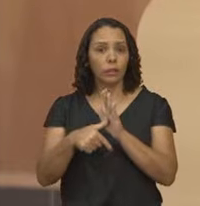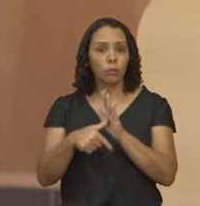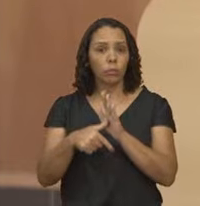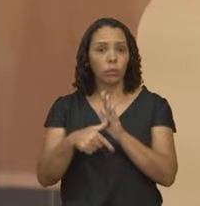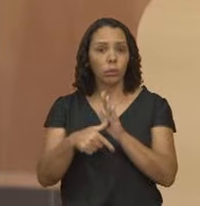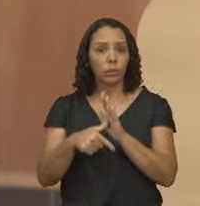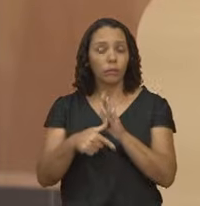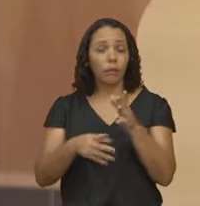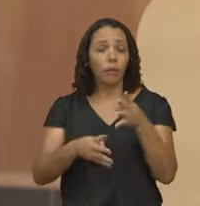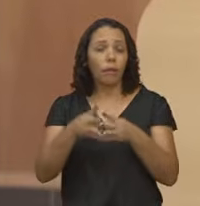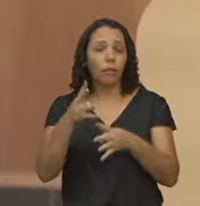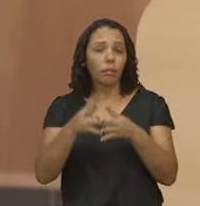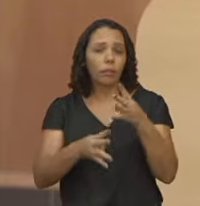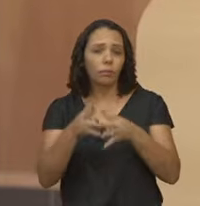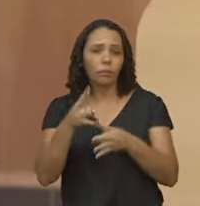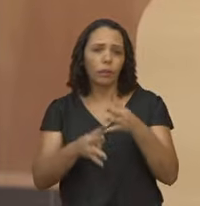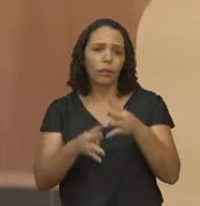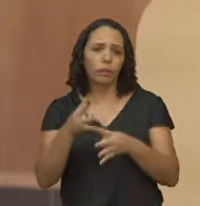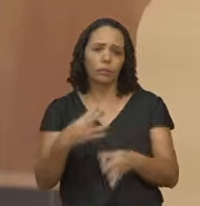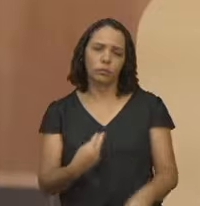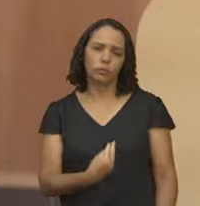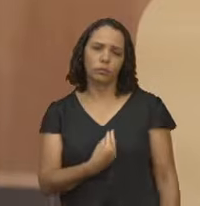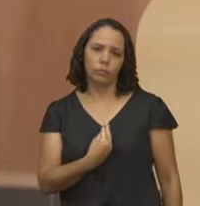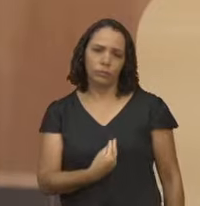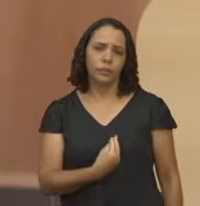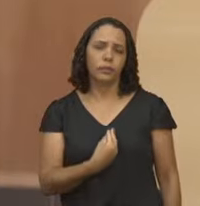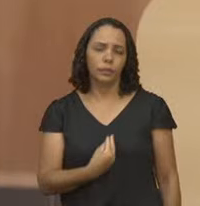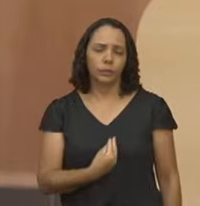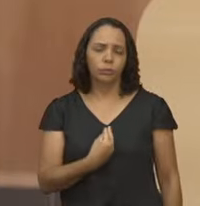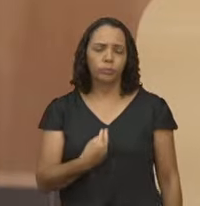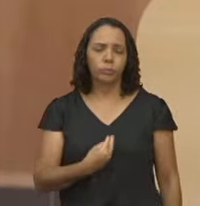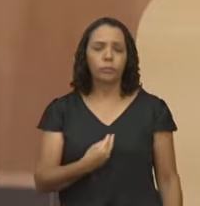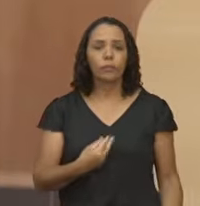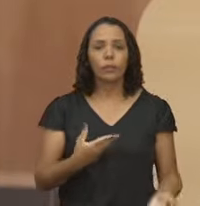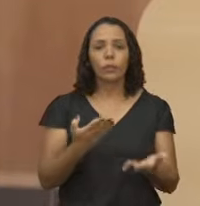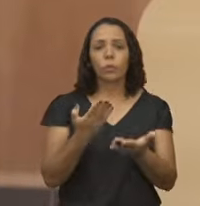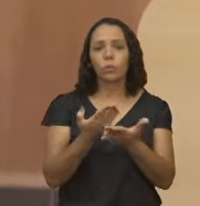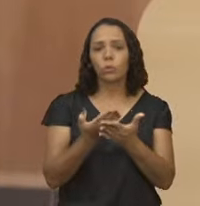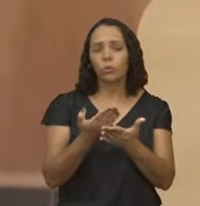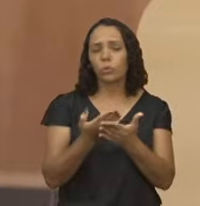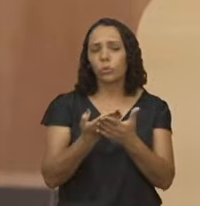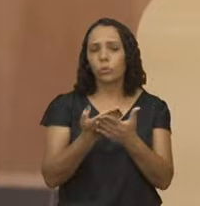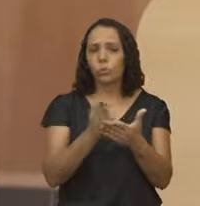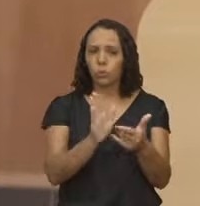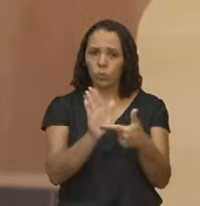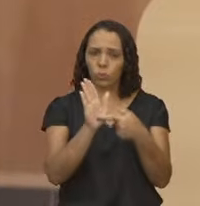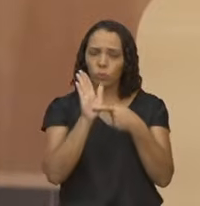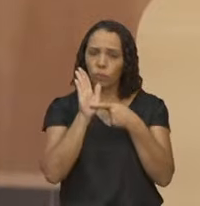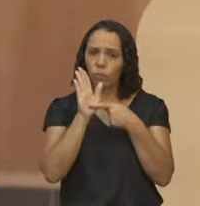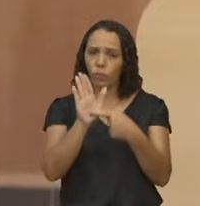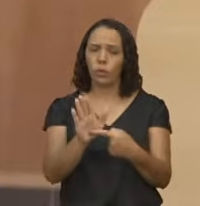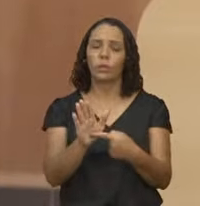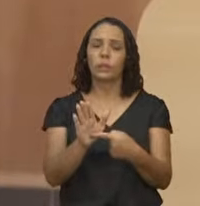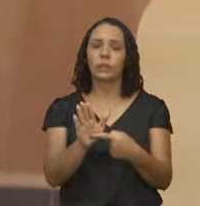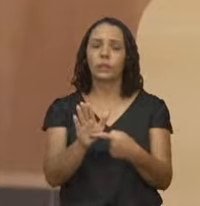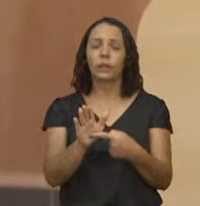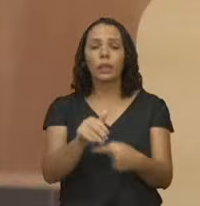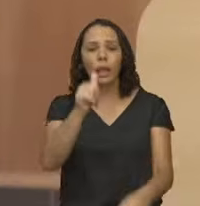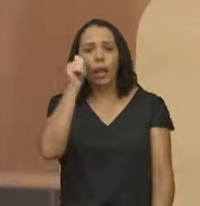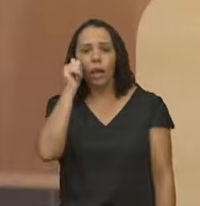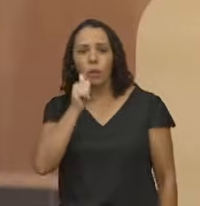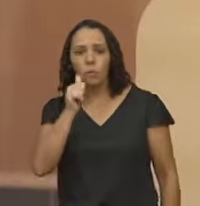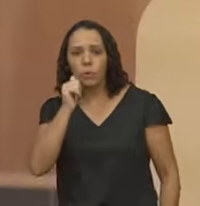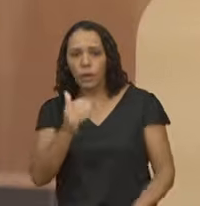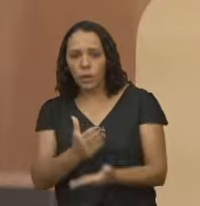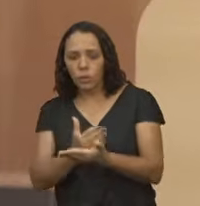que afetou. Os estudos mostram, inclusive, não conseguem diferenciar que uma mulher, no começo